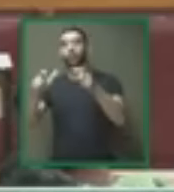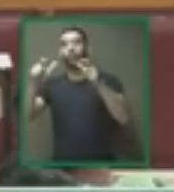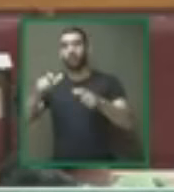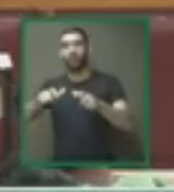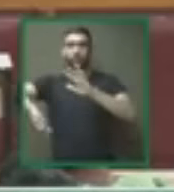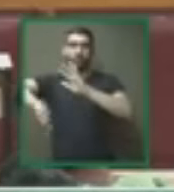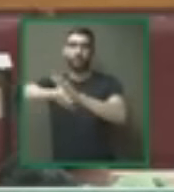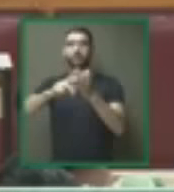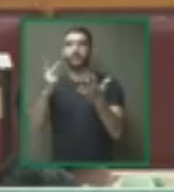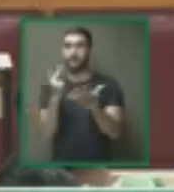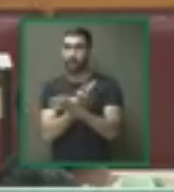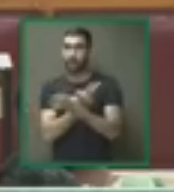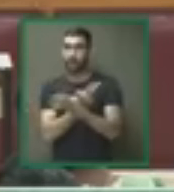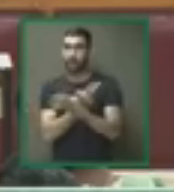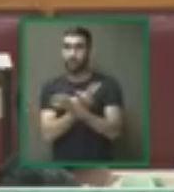do fato.